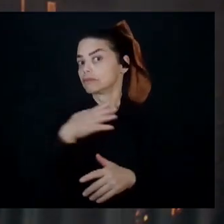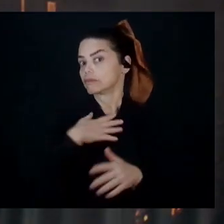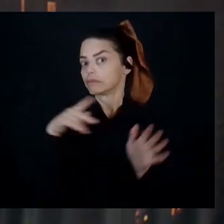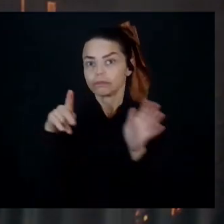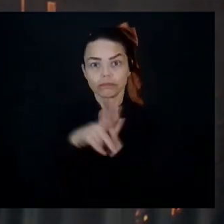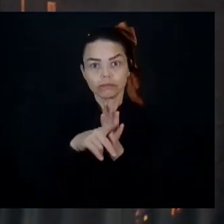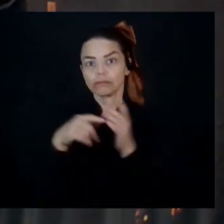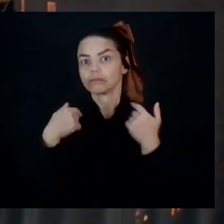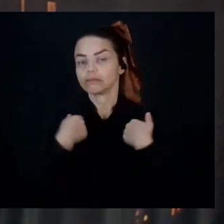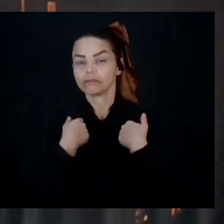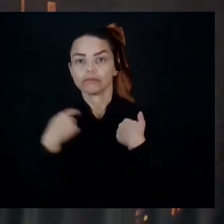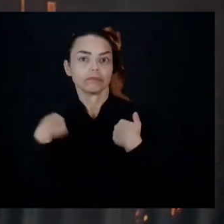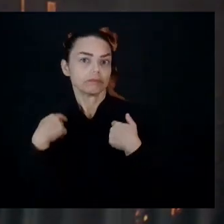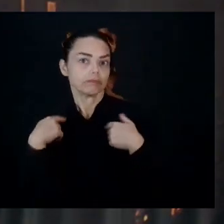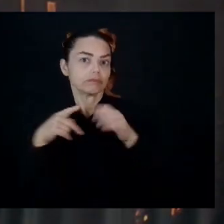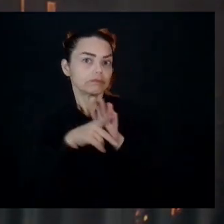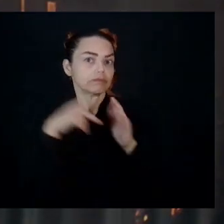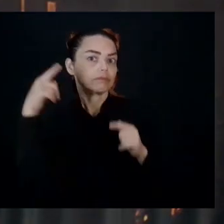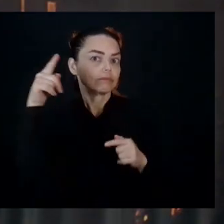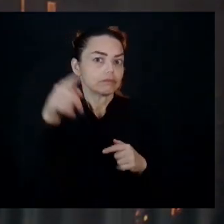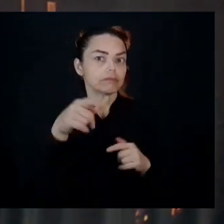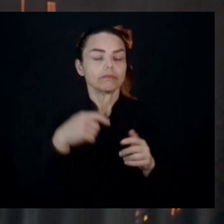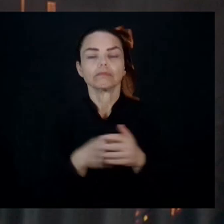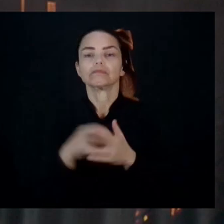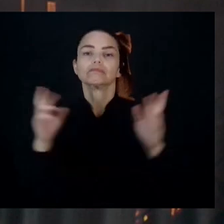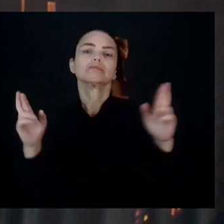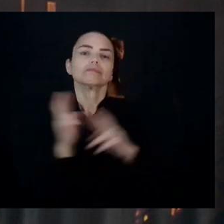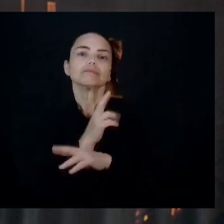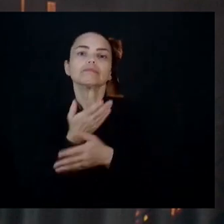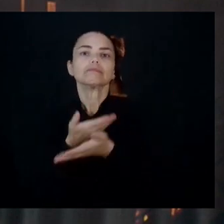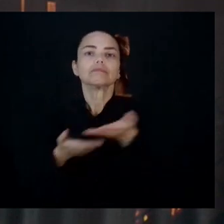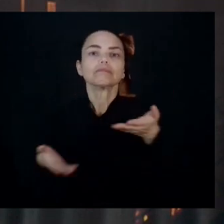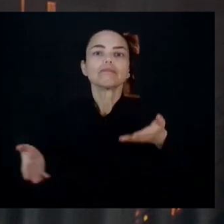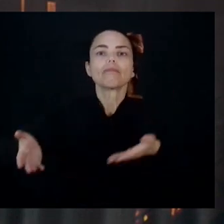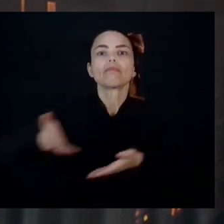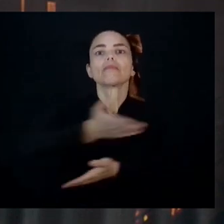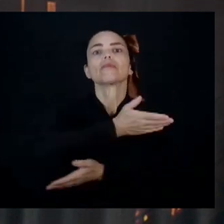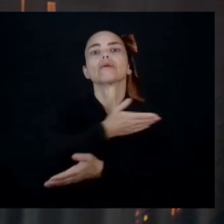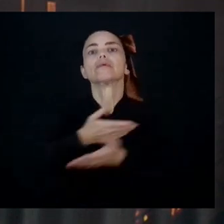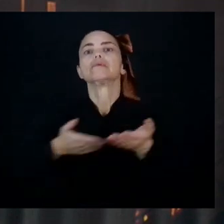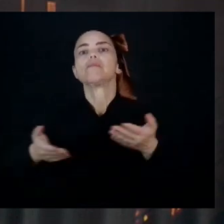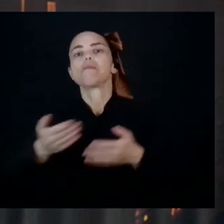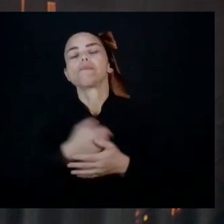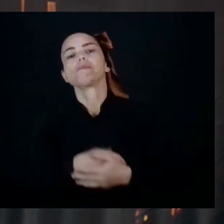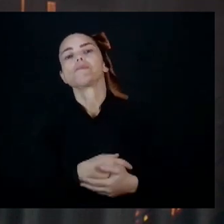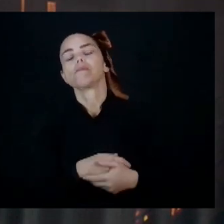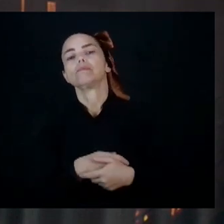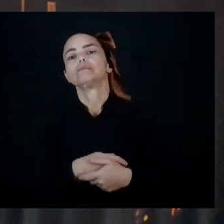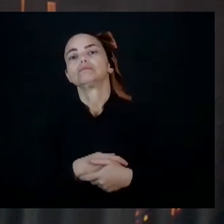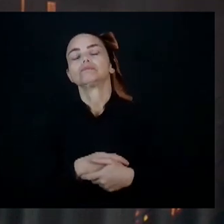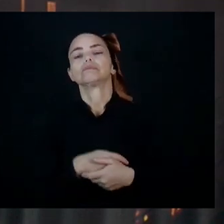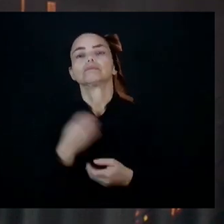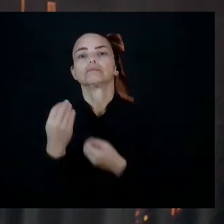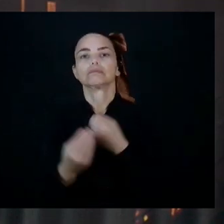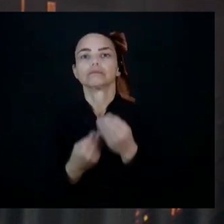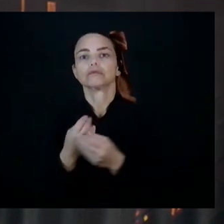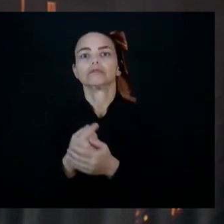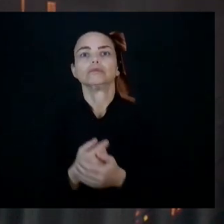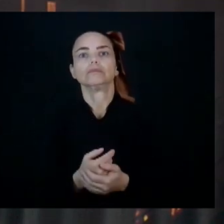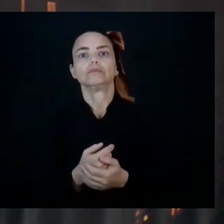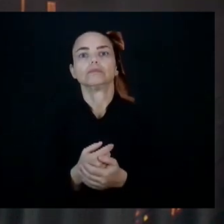pertenço a você. Entramos nas relações bastante questionáveis, né? Olha só. E uma das formas, então, de lidar